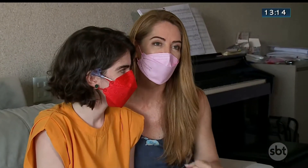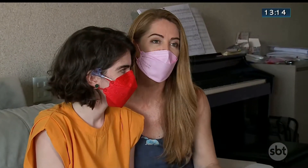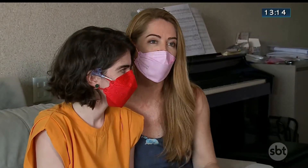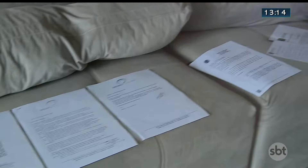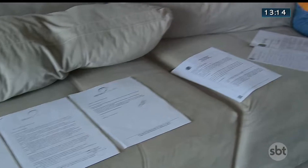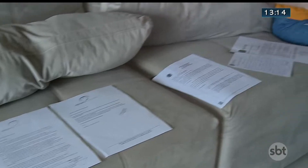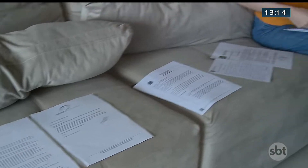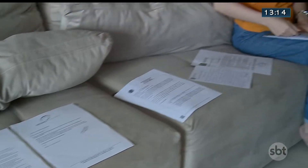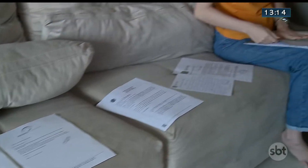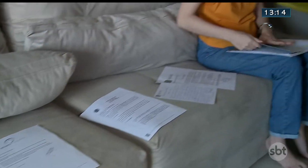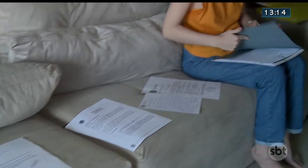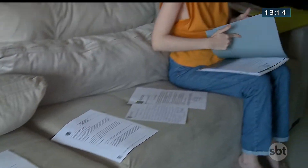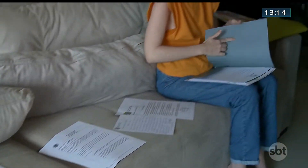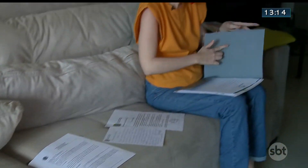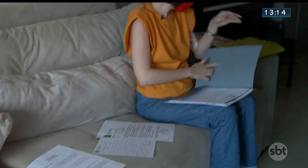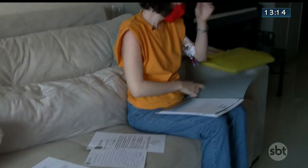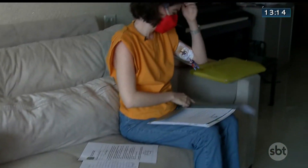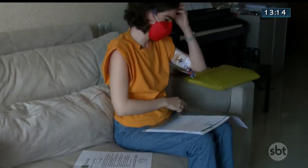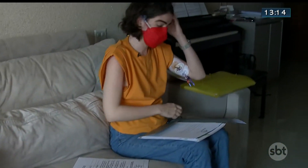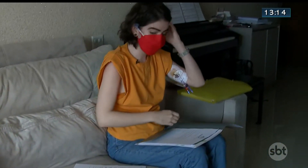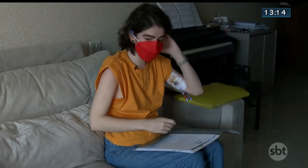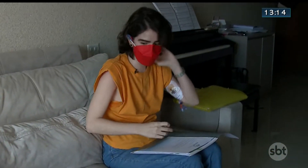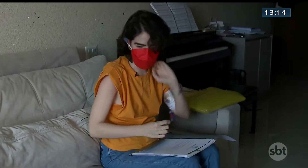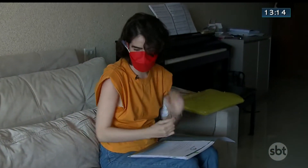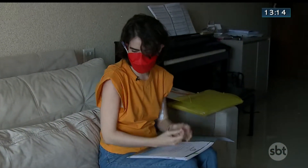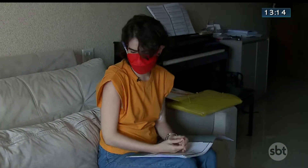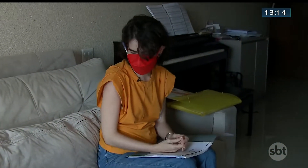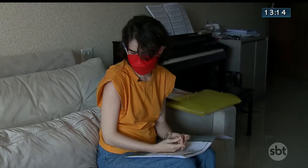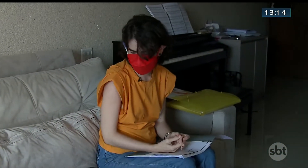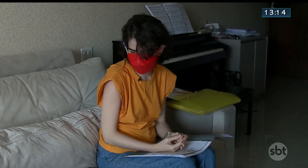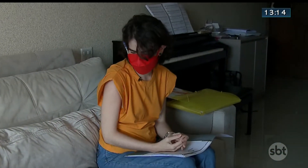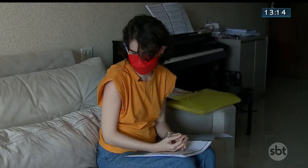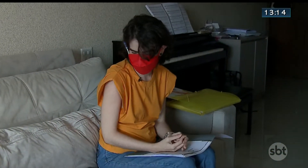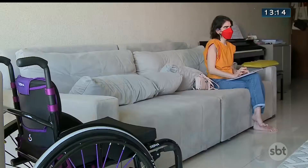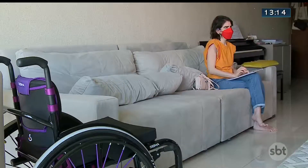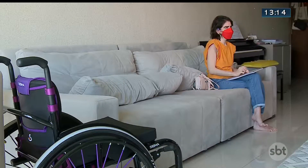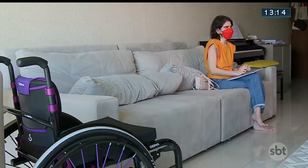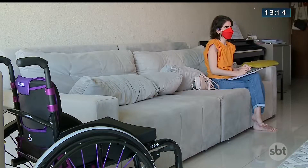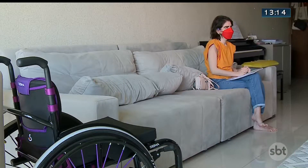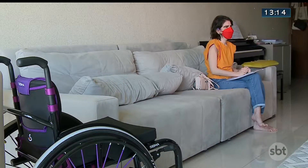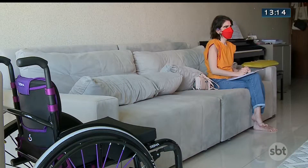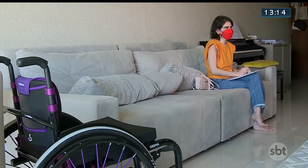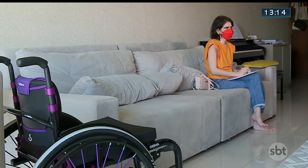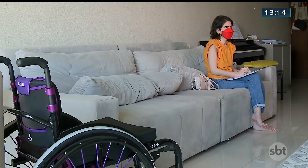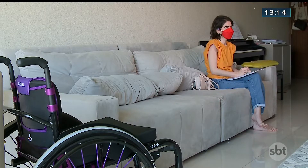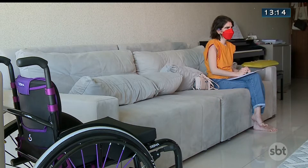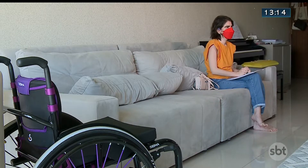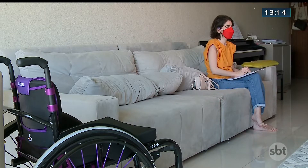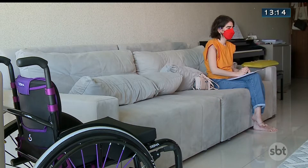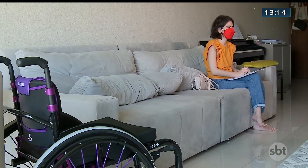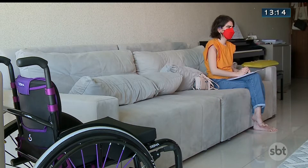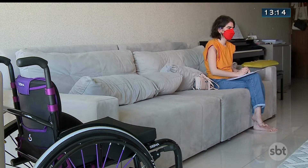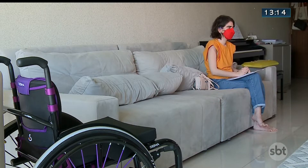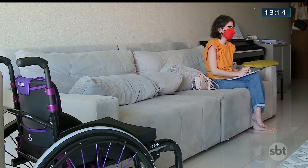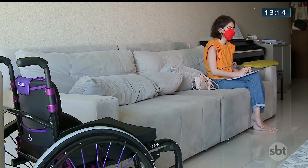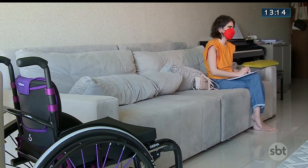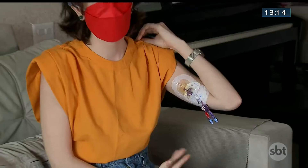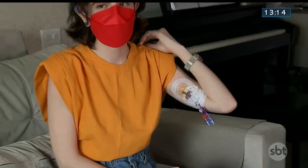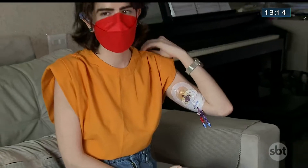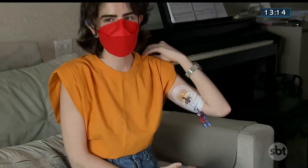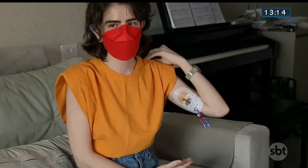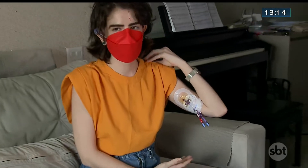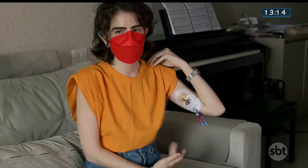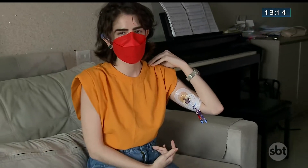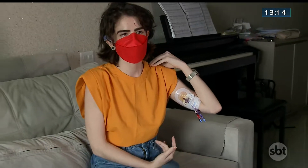dificuldades. Ela tem síndrome de Ehlers-Danlos. A doença afeta o tecido conjuntivo, principalmente pele, articulações